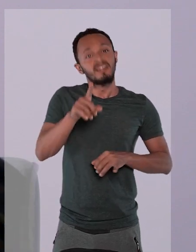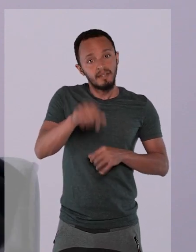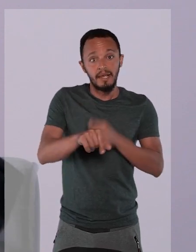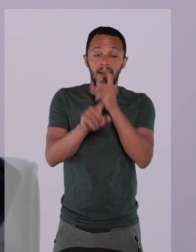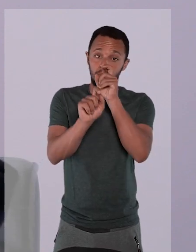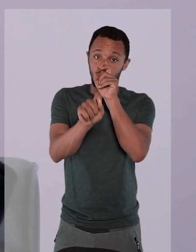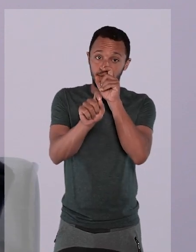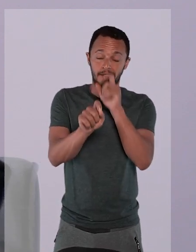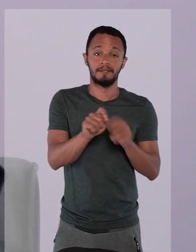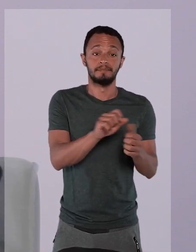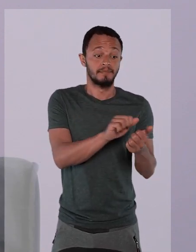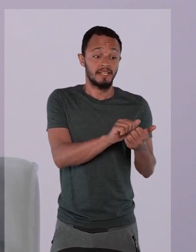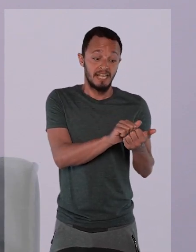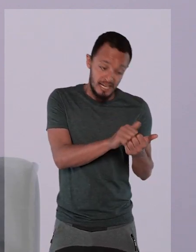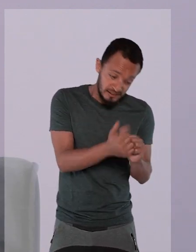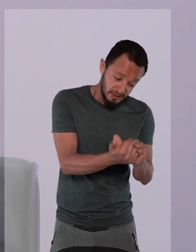é